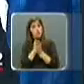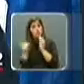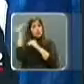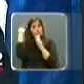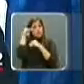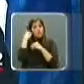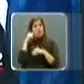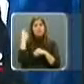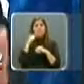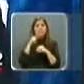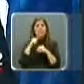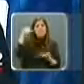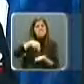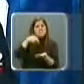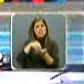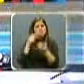em critérios muito diversos.